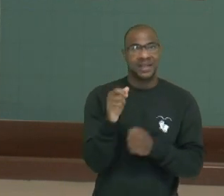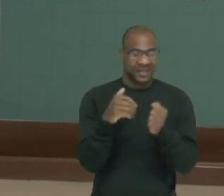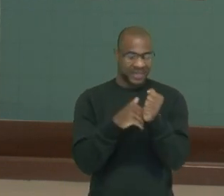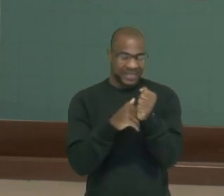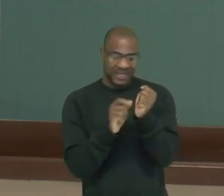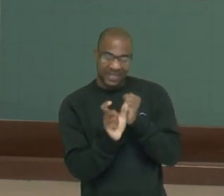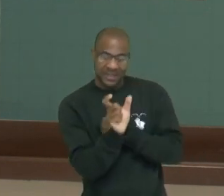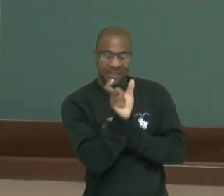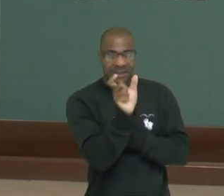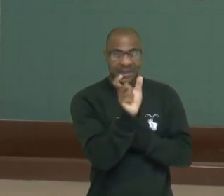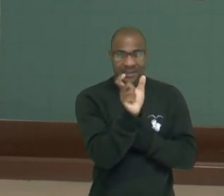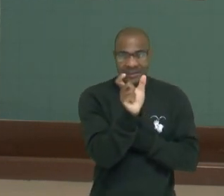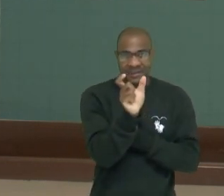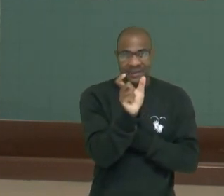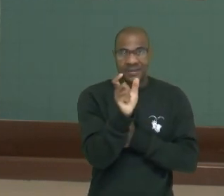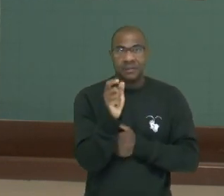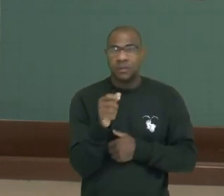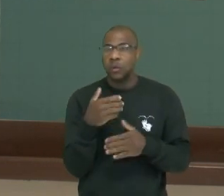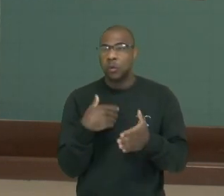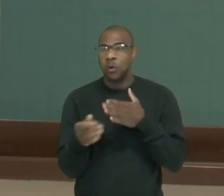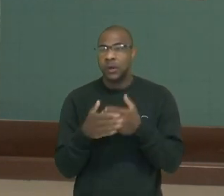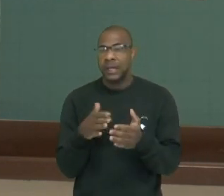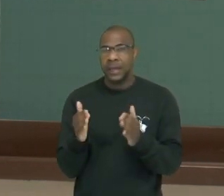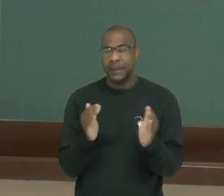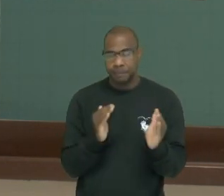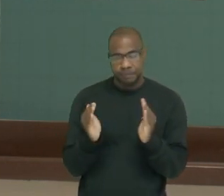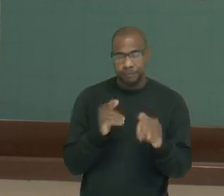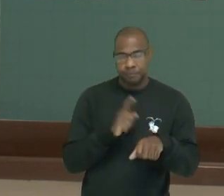Segredo. Quando você, em qualquer momento,